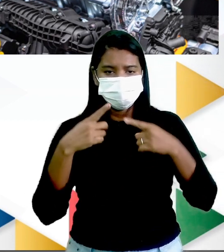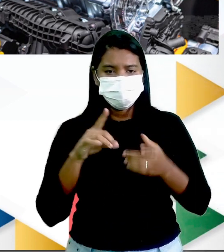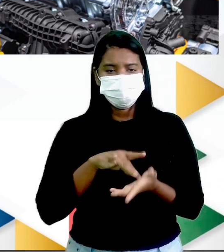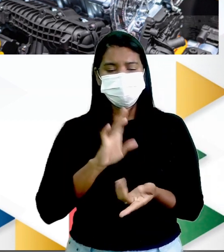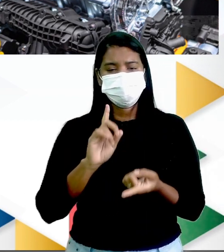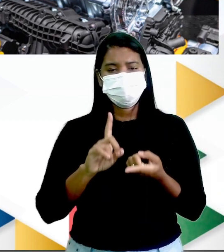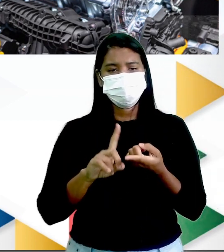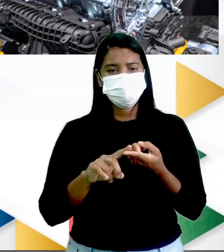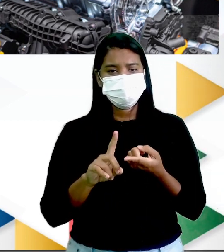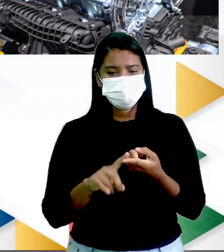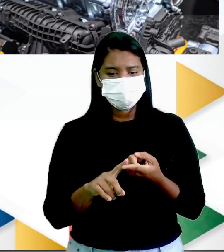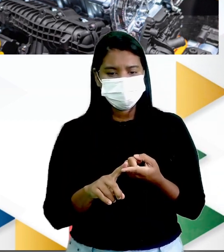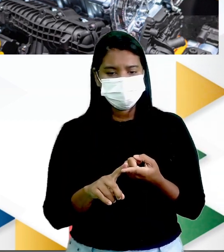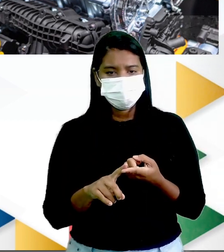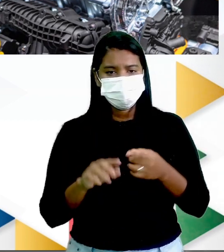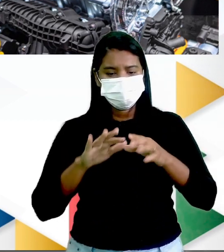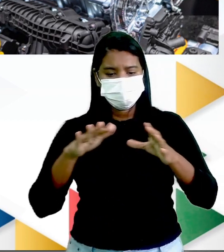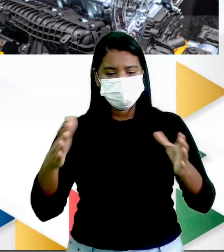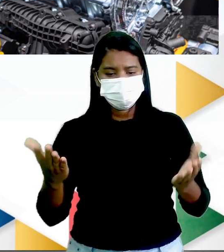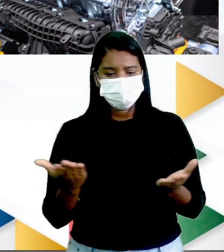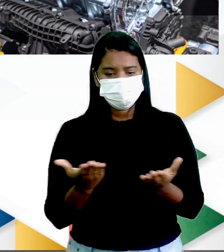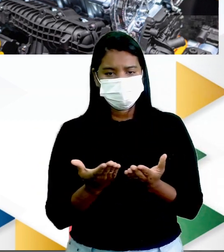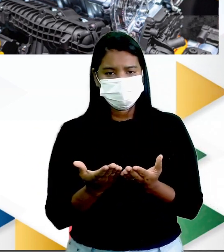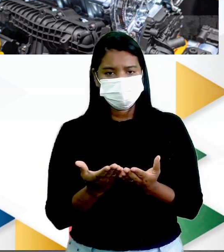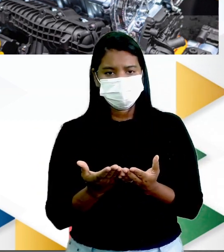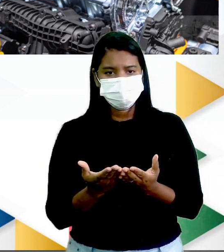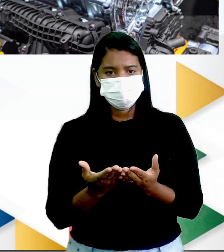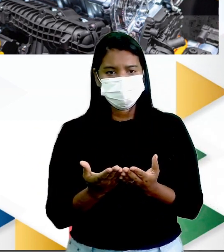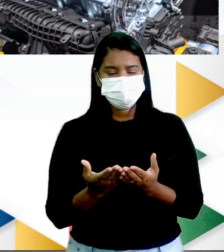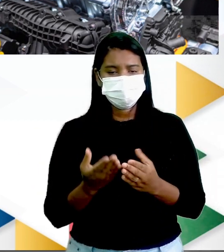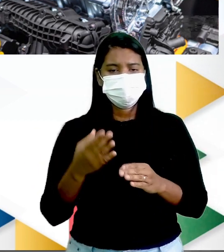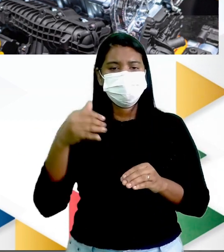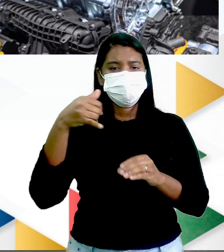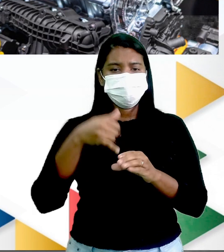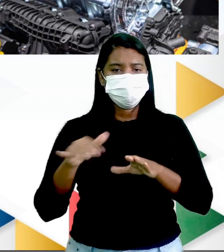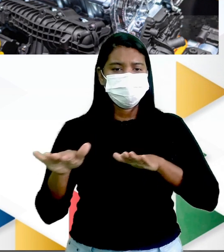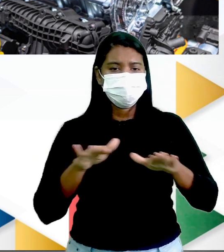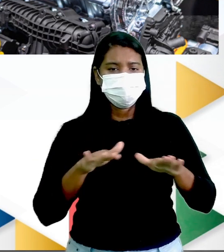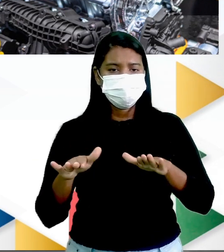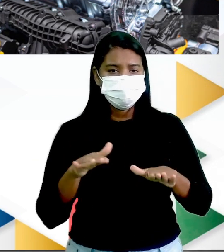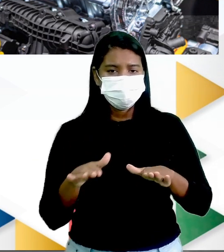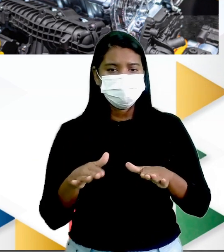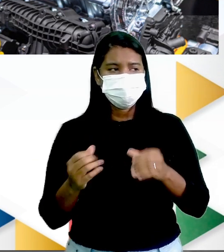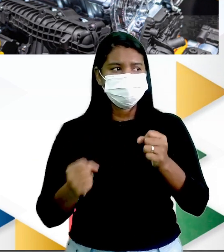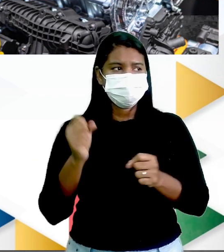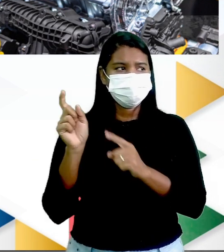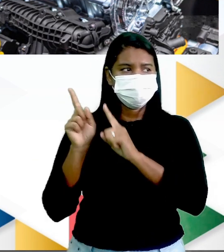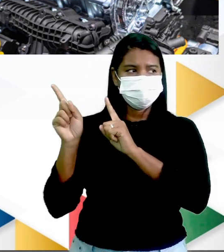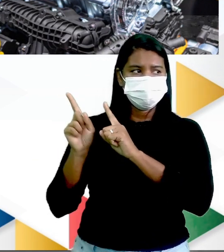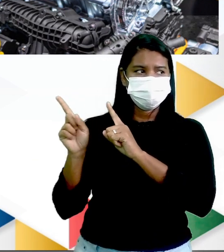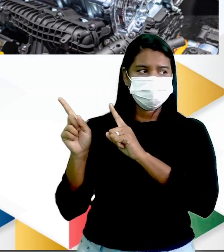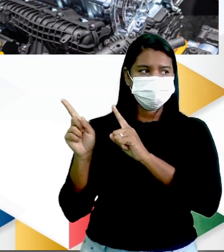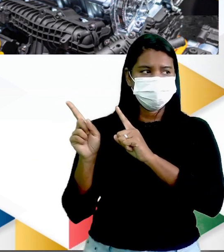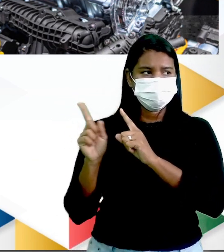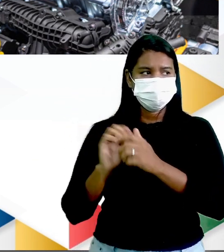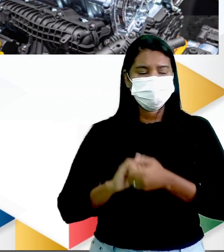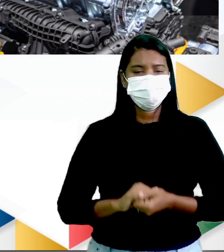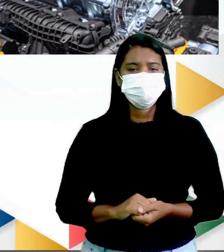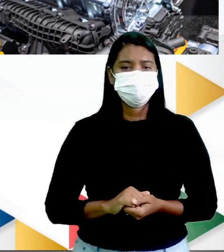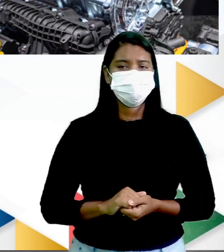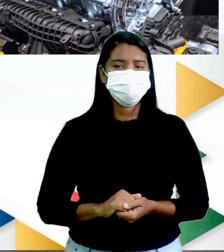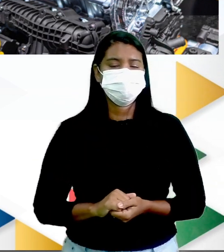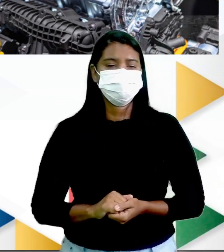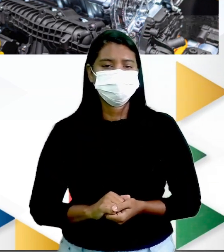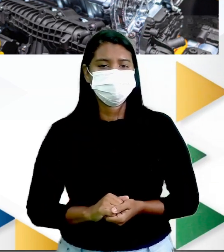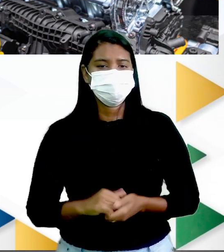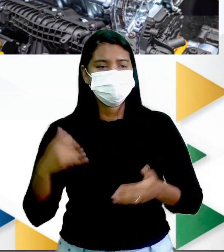os motores de combustão interna, como aqueles que movem os automóveis, olha para aí, que a gente estava conversando agora há pouco,